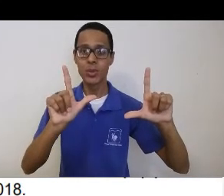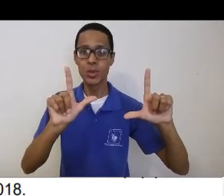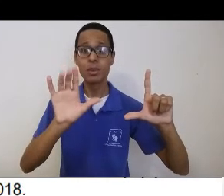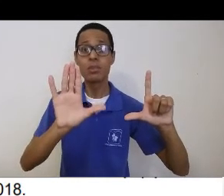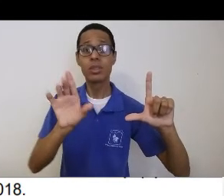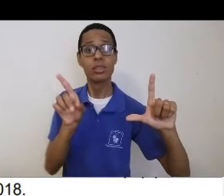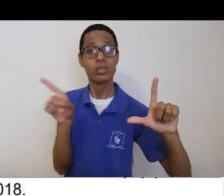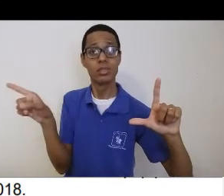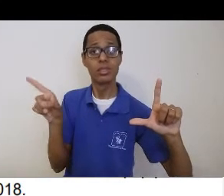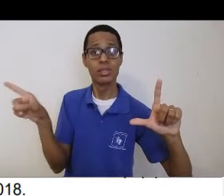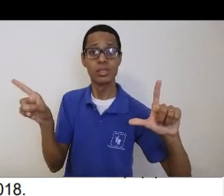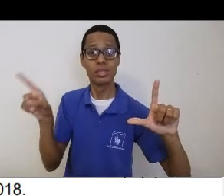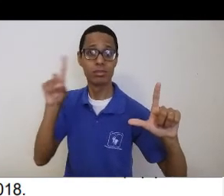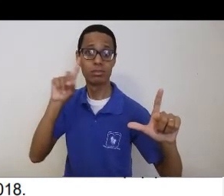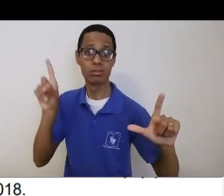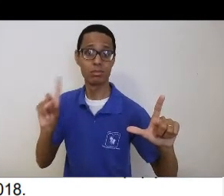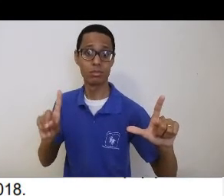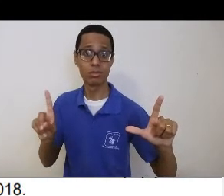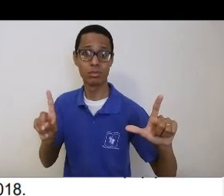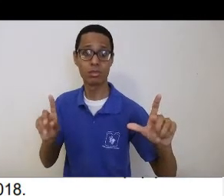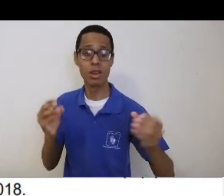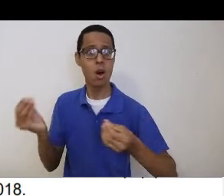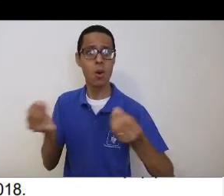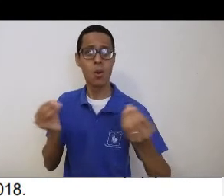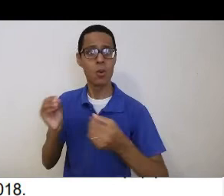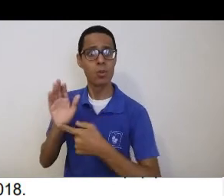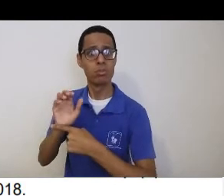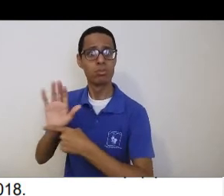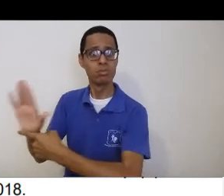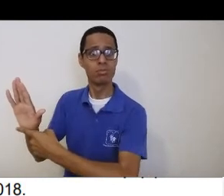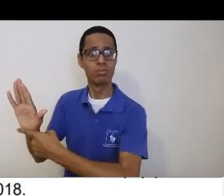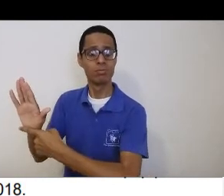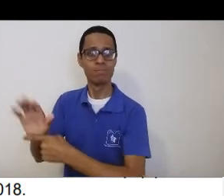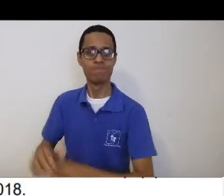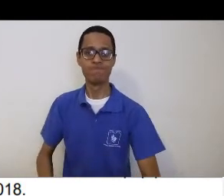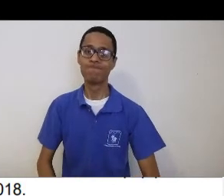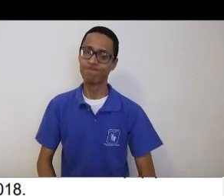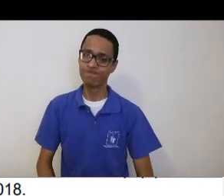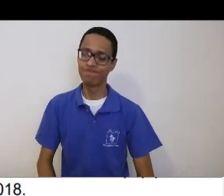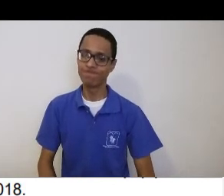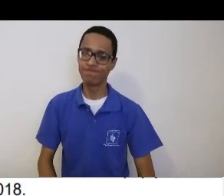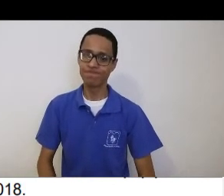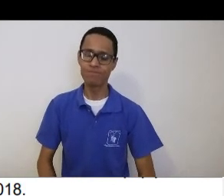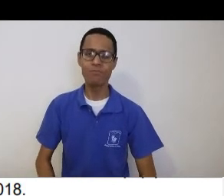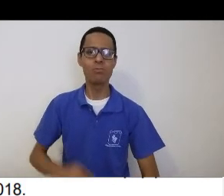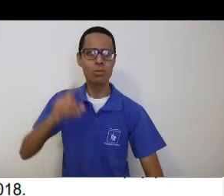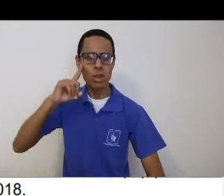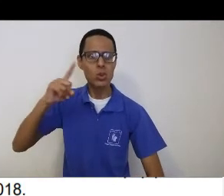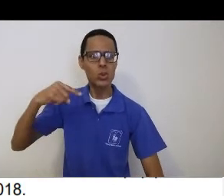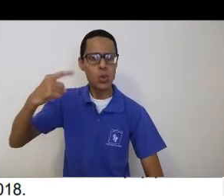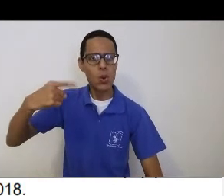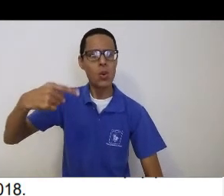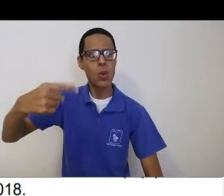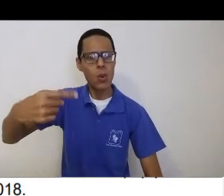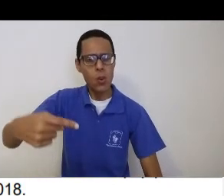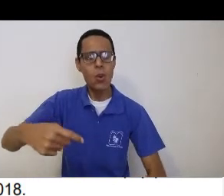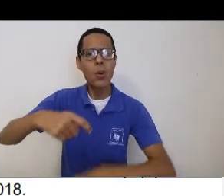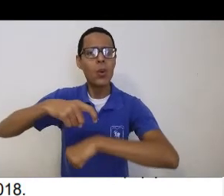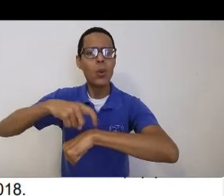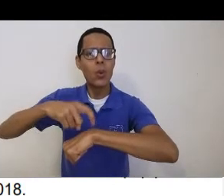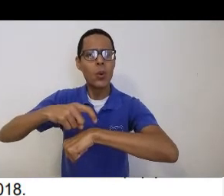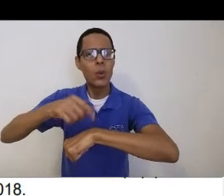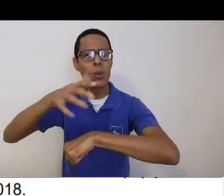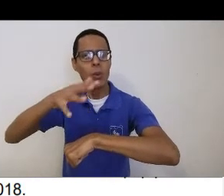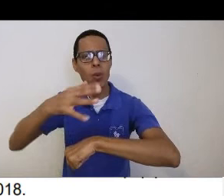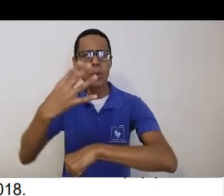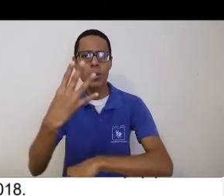conseguiria? Então, isso tudo foi apresentado de modo a identificar a sua defasagem. Por